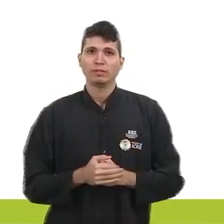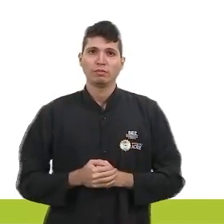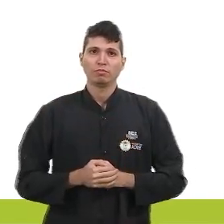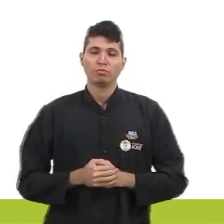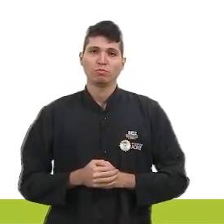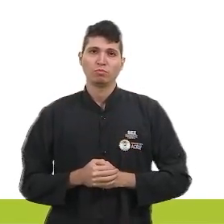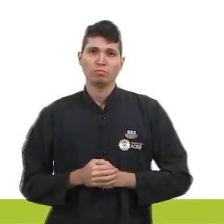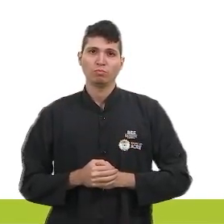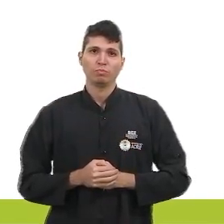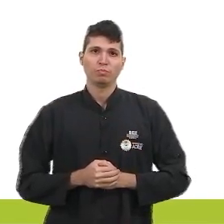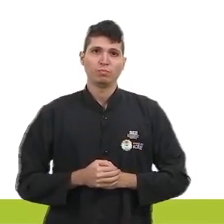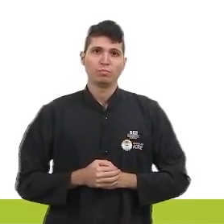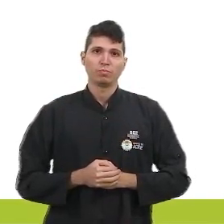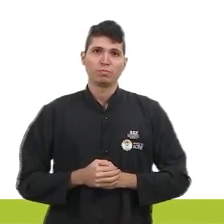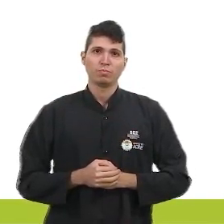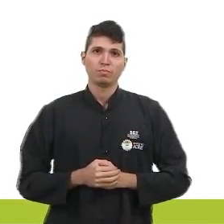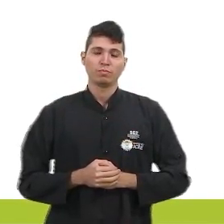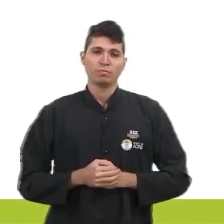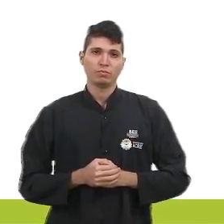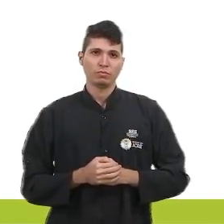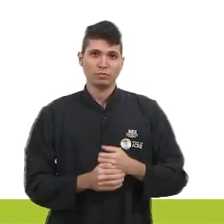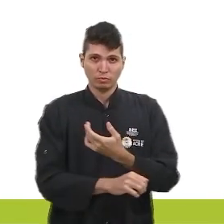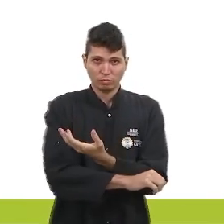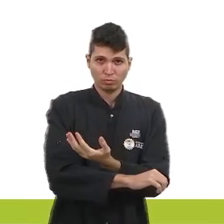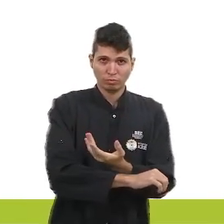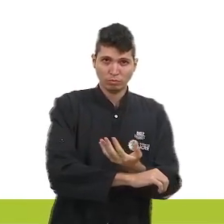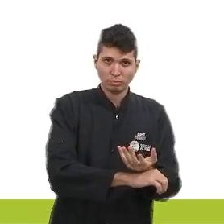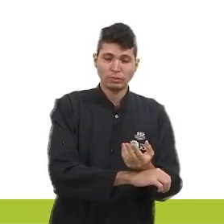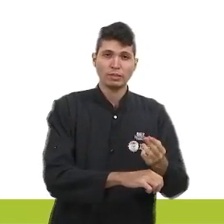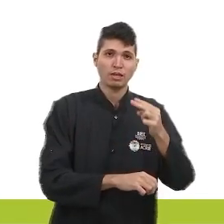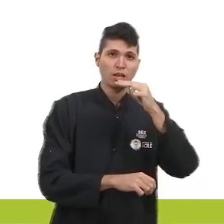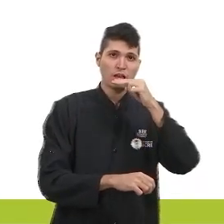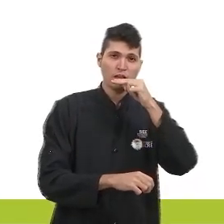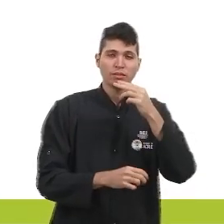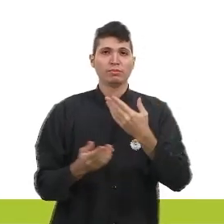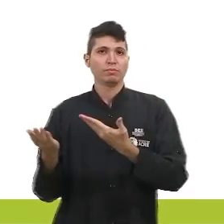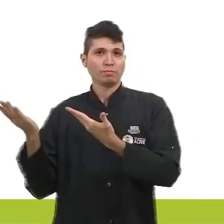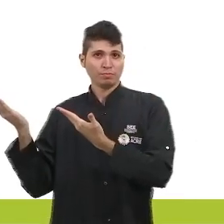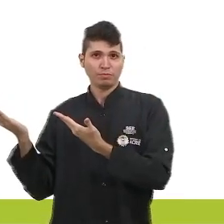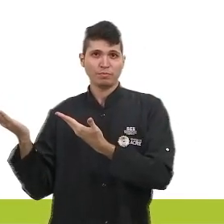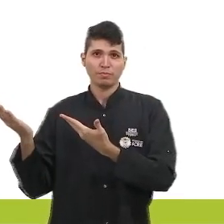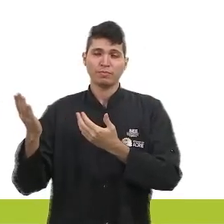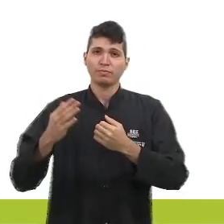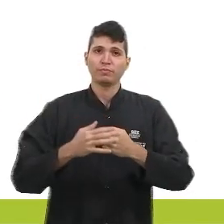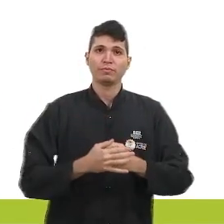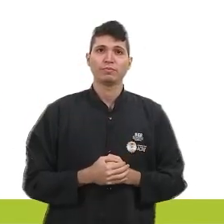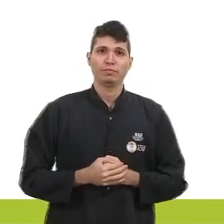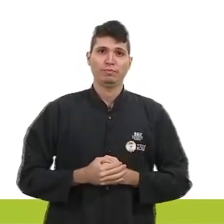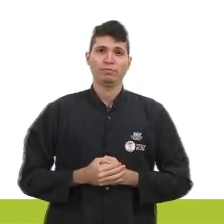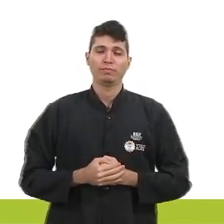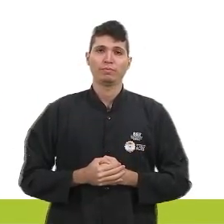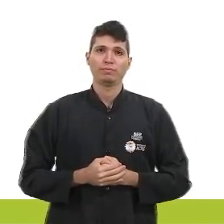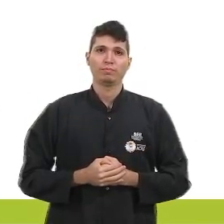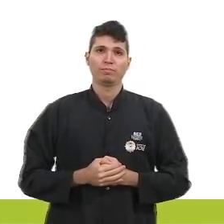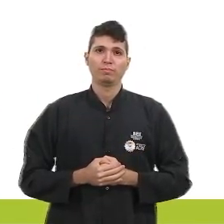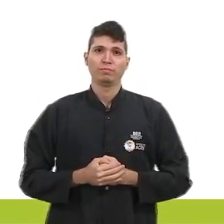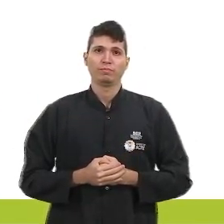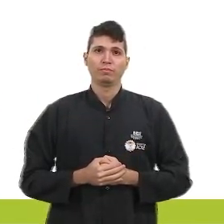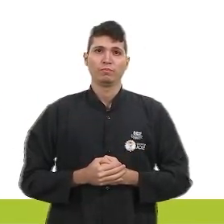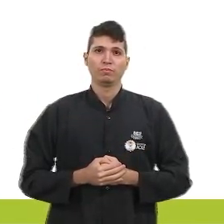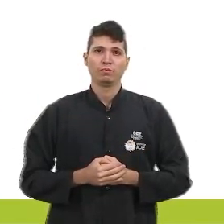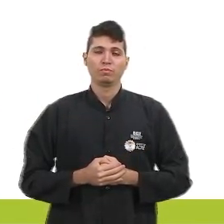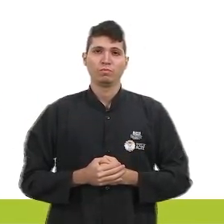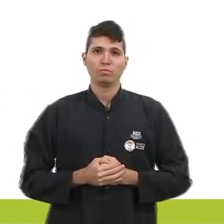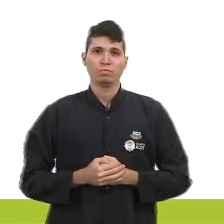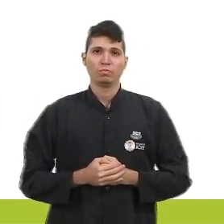da seguinte maneira. Eu tenho uma plantação de cana, tá aqui. Essa plantação de cana, ela vai ser